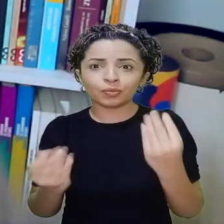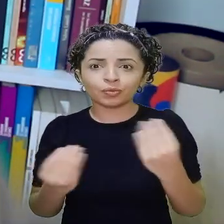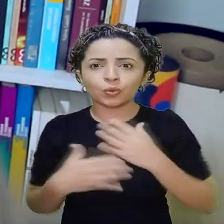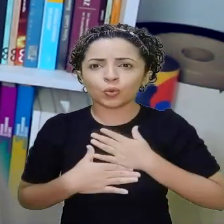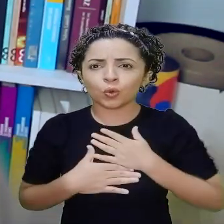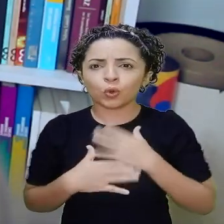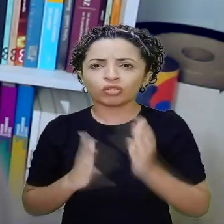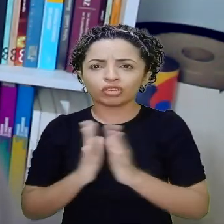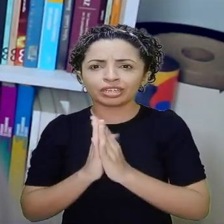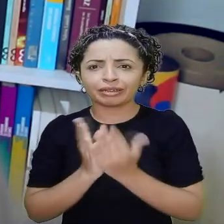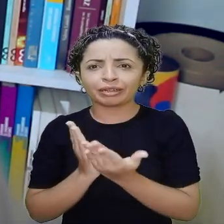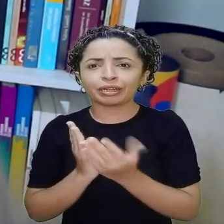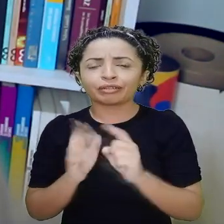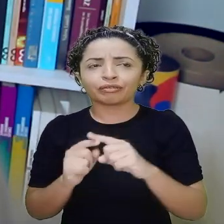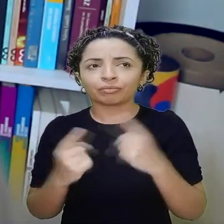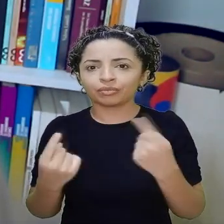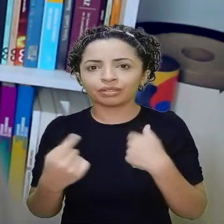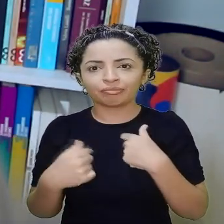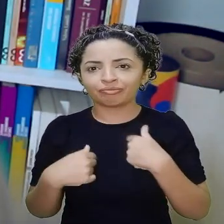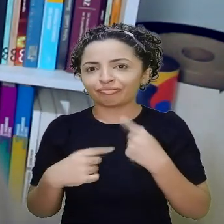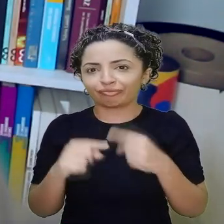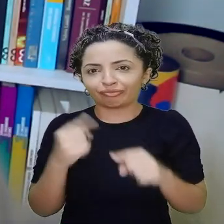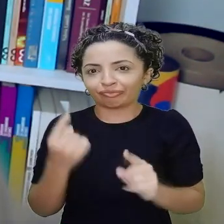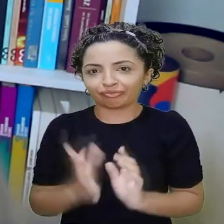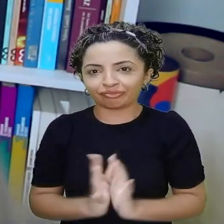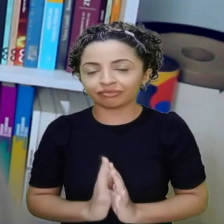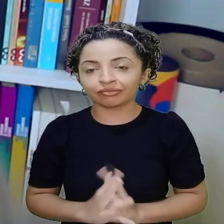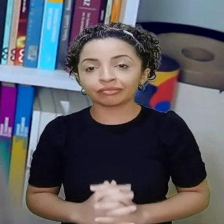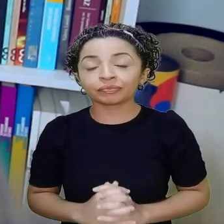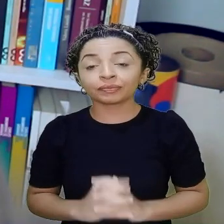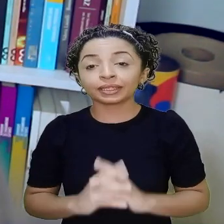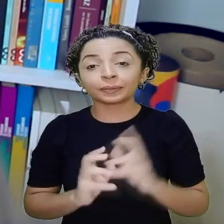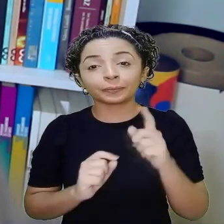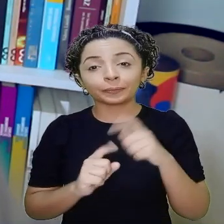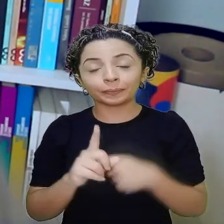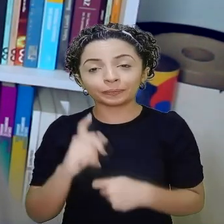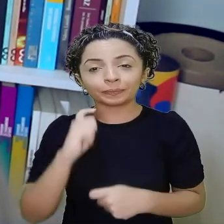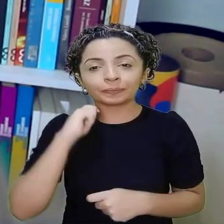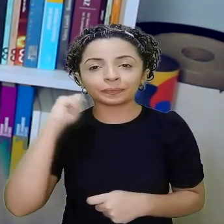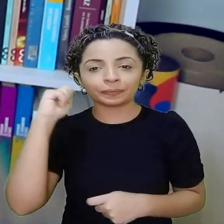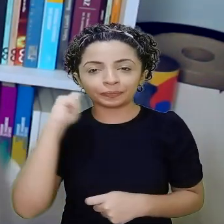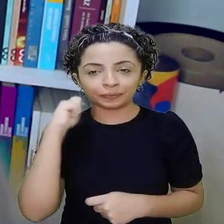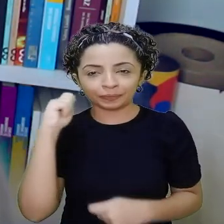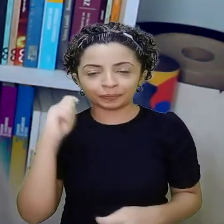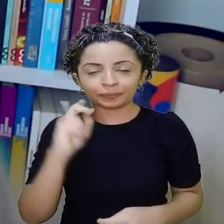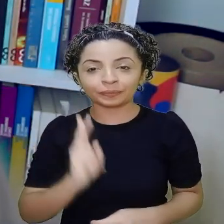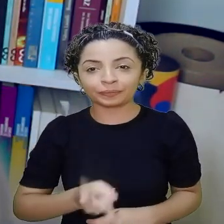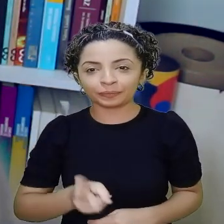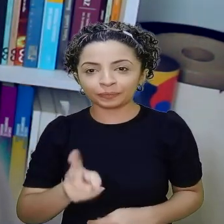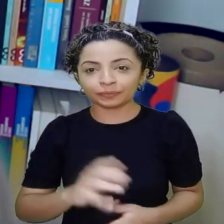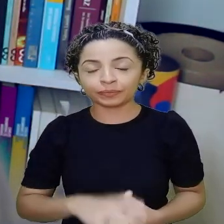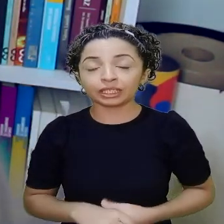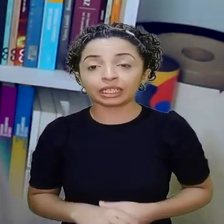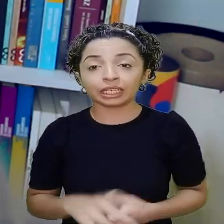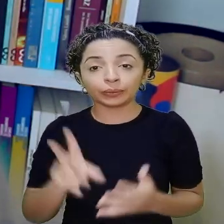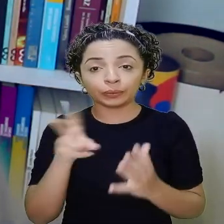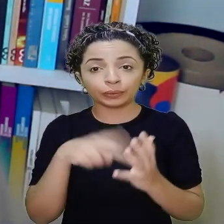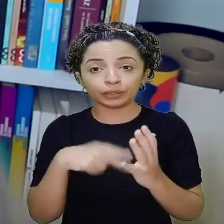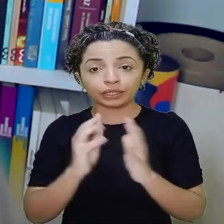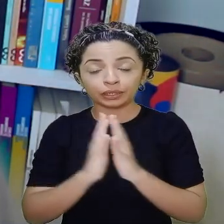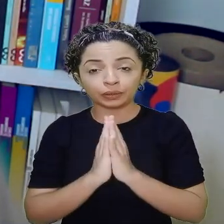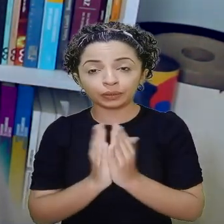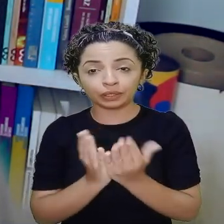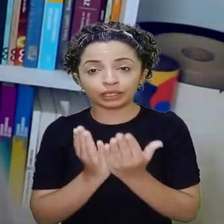mim não funcionou tanto quanto eu gostaria. E aí no mês de abril, ainda no mês de abril, eu li o